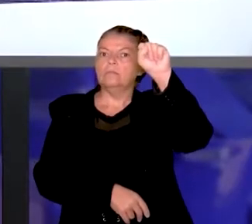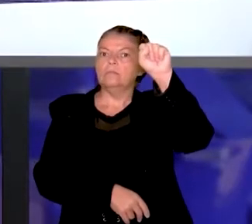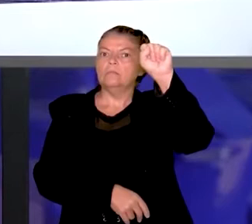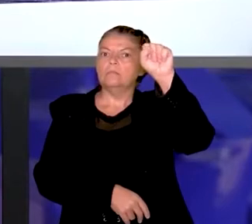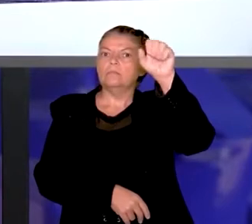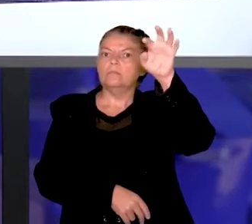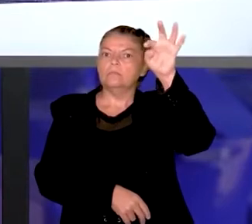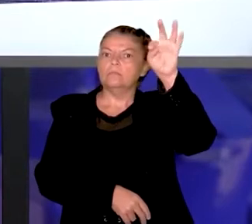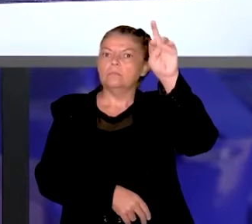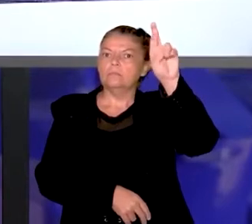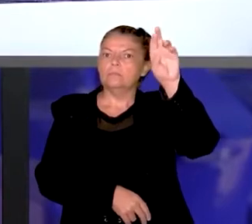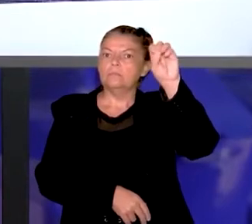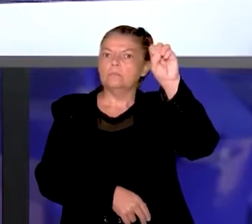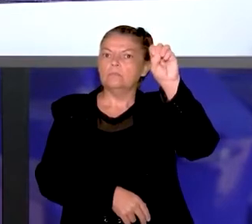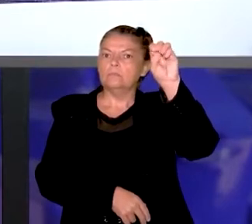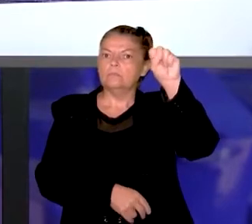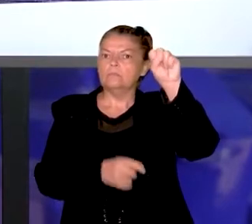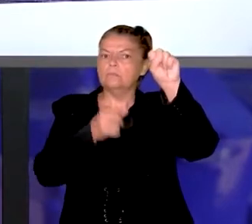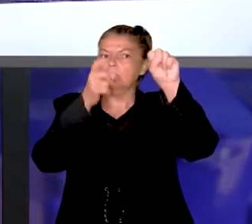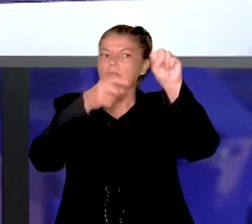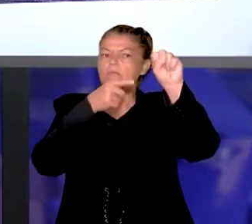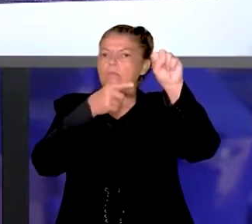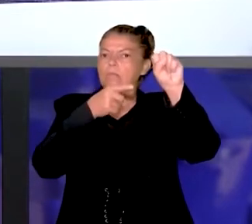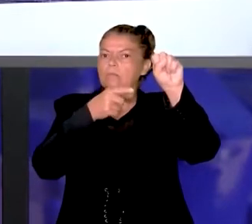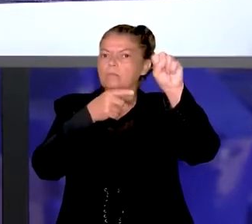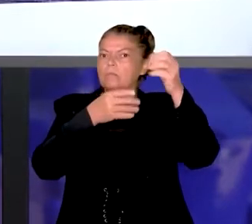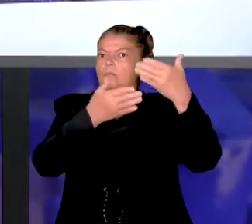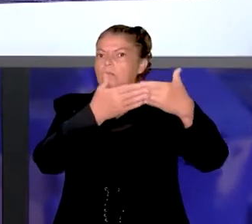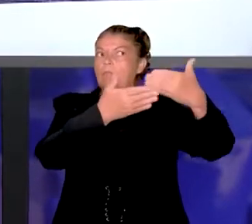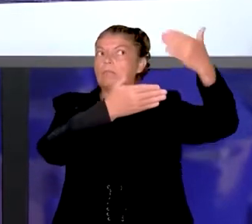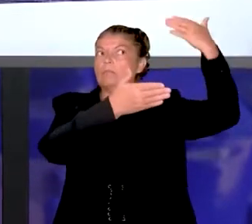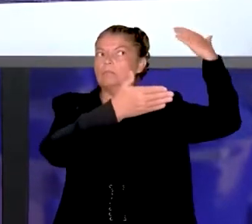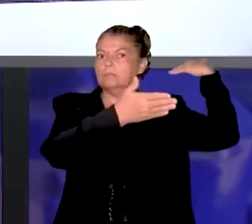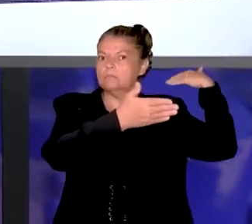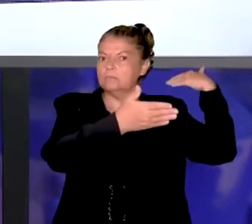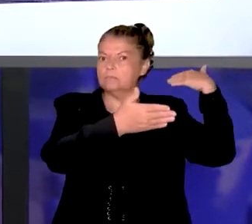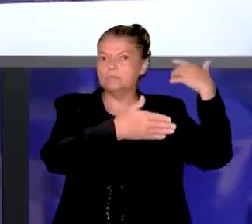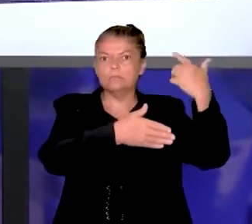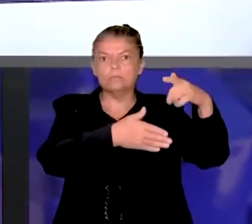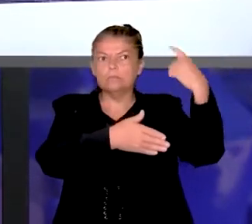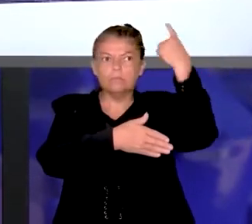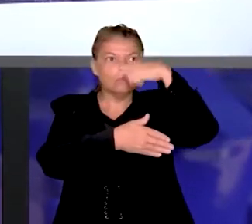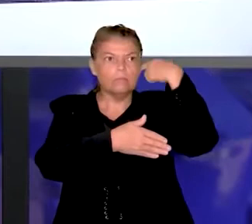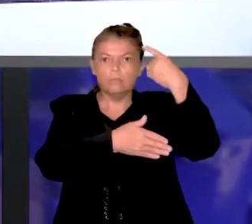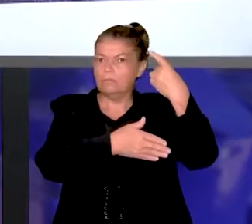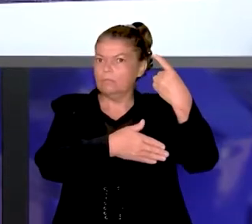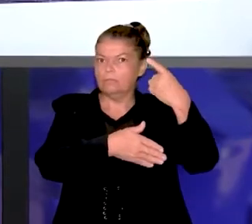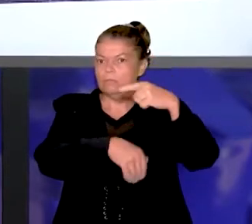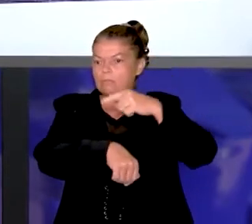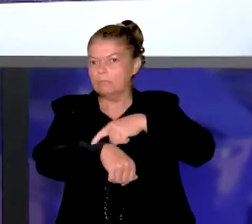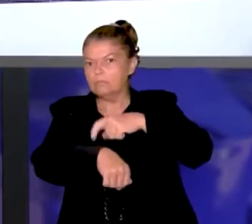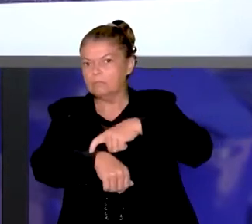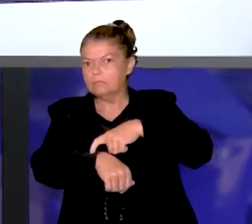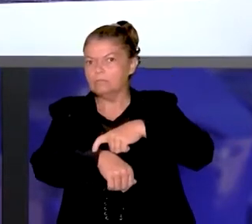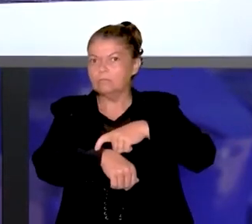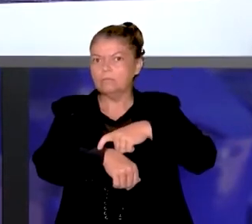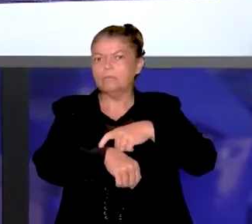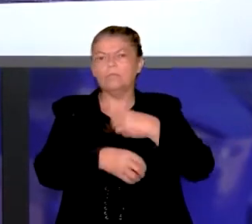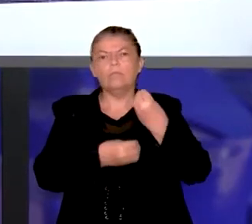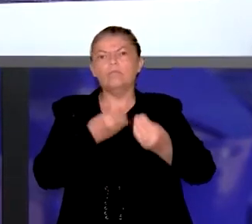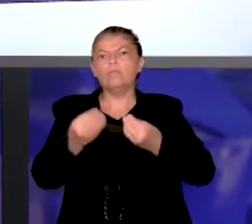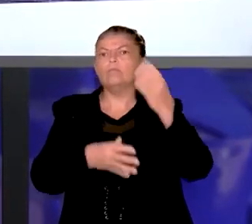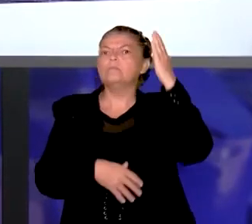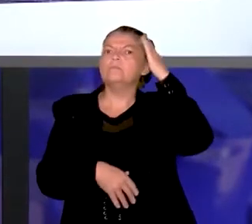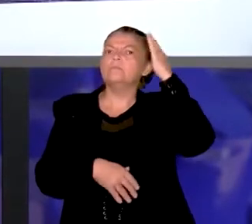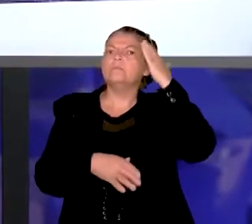não existiam mapas. Eles, durante a noite, navegadores como povos antigos, assírios, babilônicos, persas,